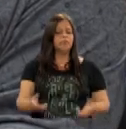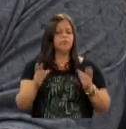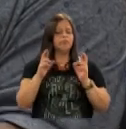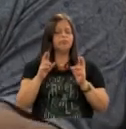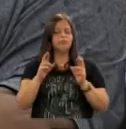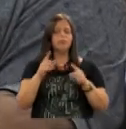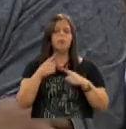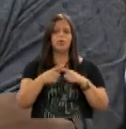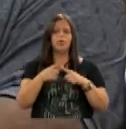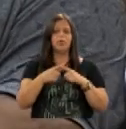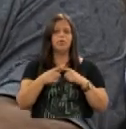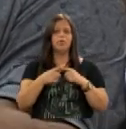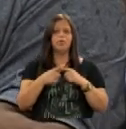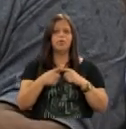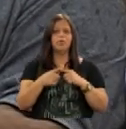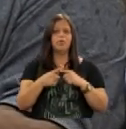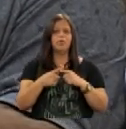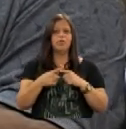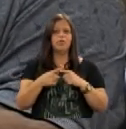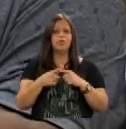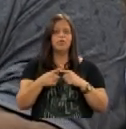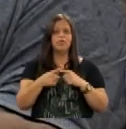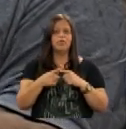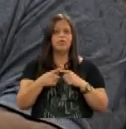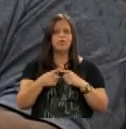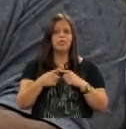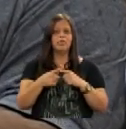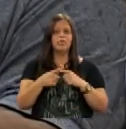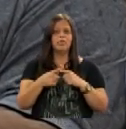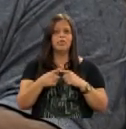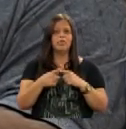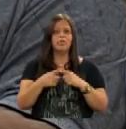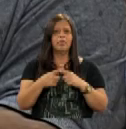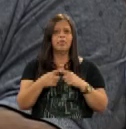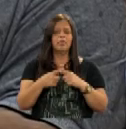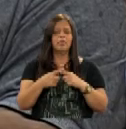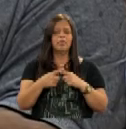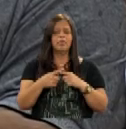há esperança porque eu